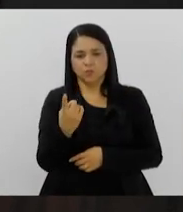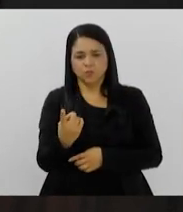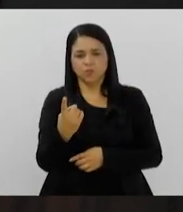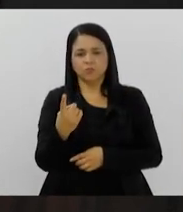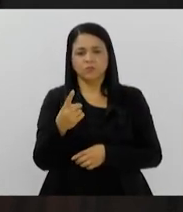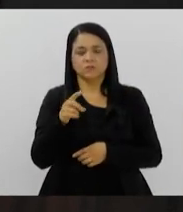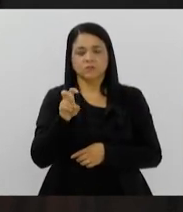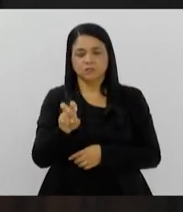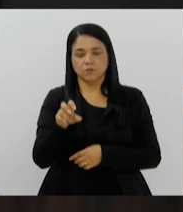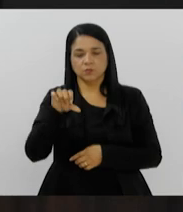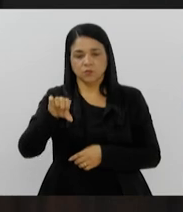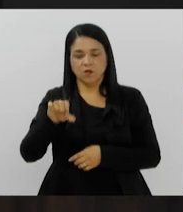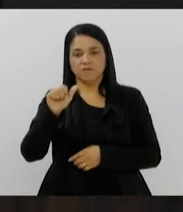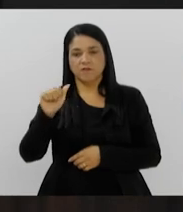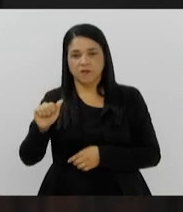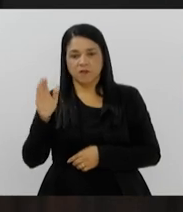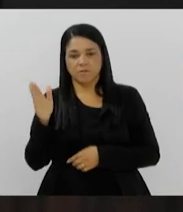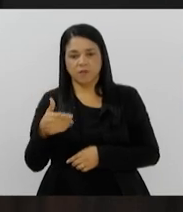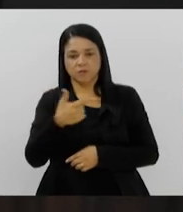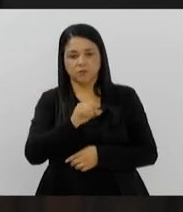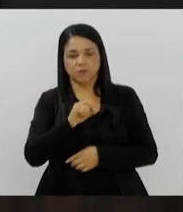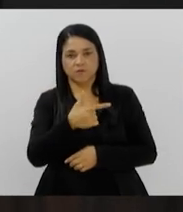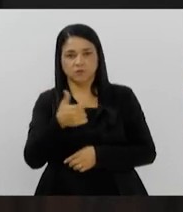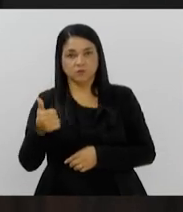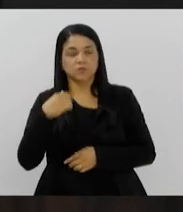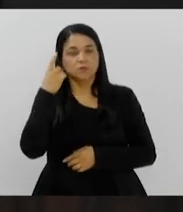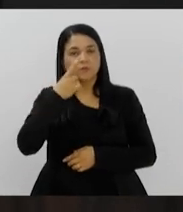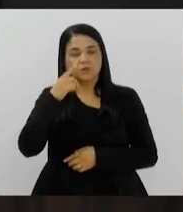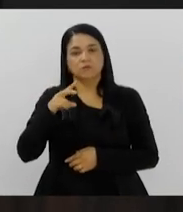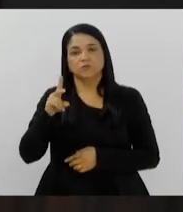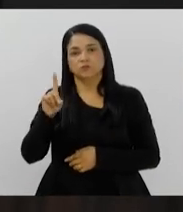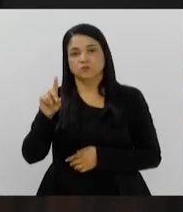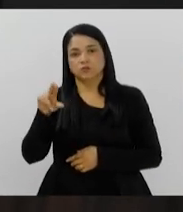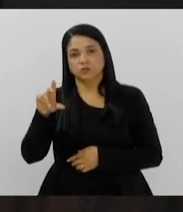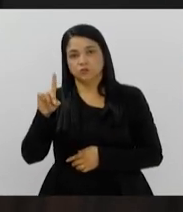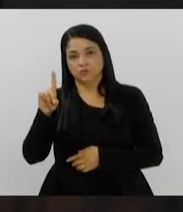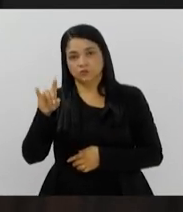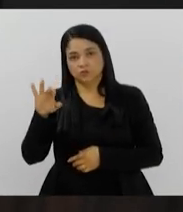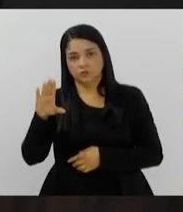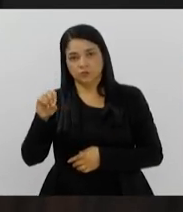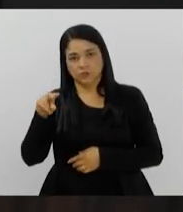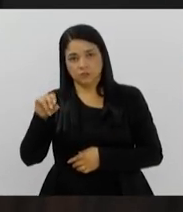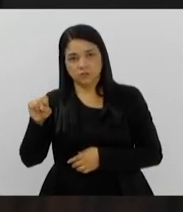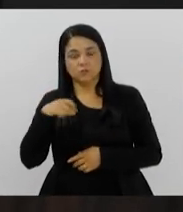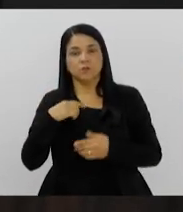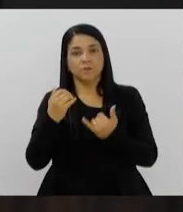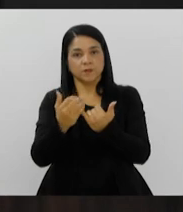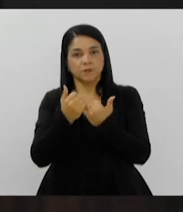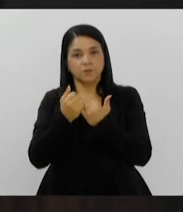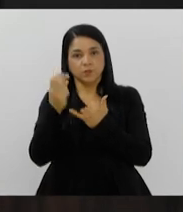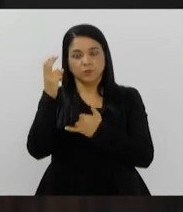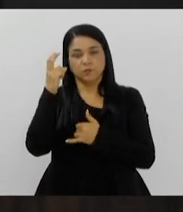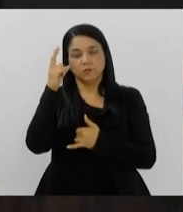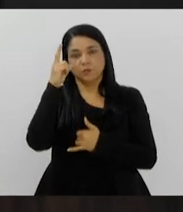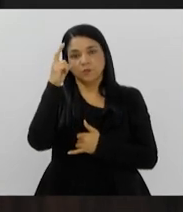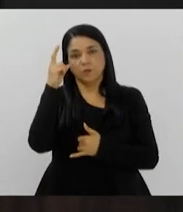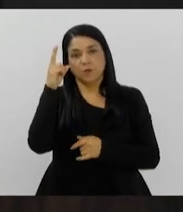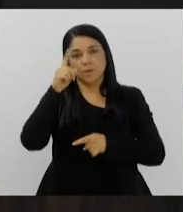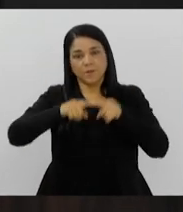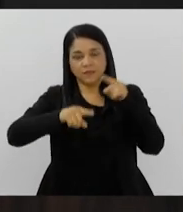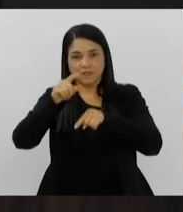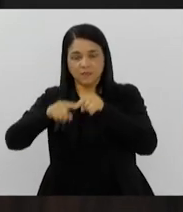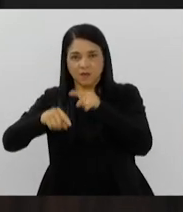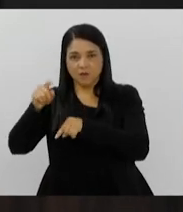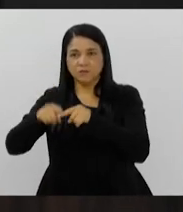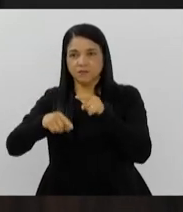de autoria do deputado Dionísio Lins, que considera patrimônio imaterial do Estado do Rio de Janeiro o Madureira Esporte